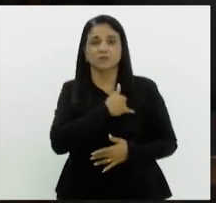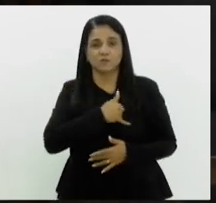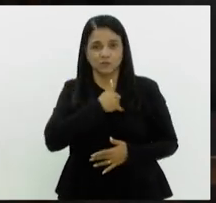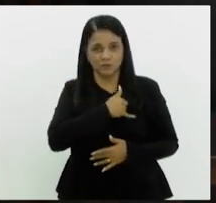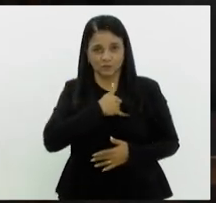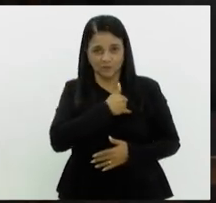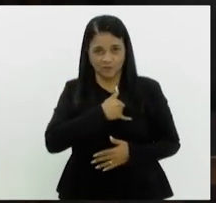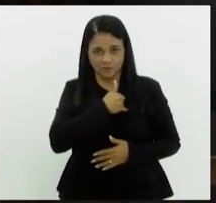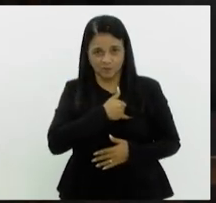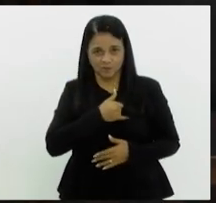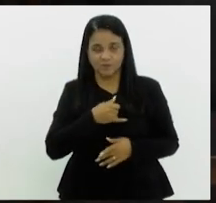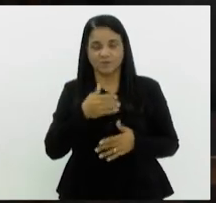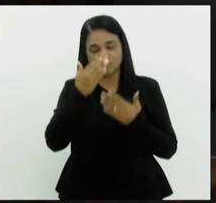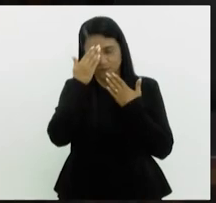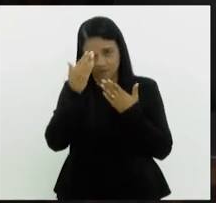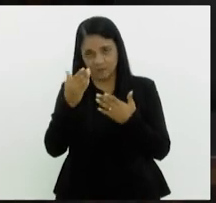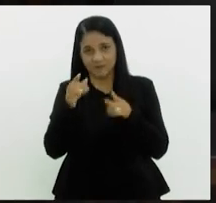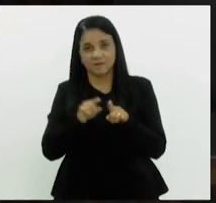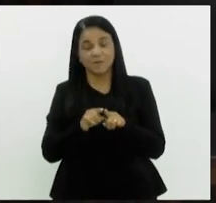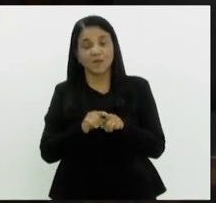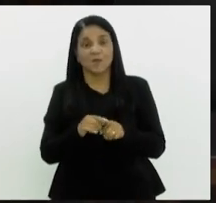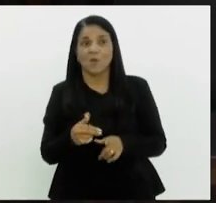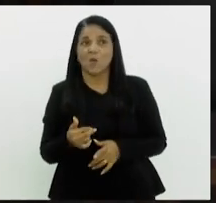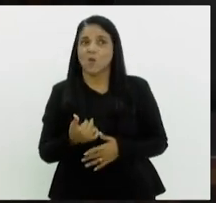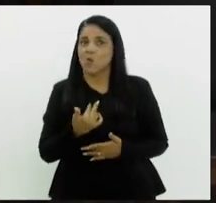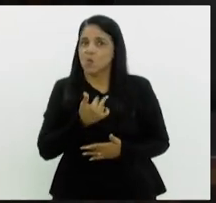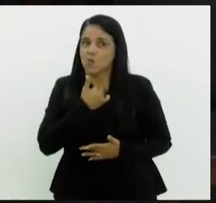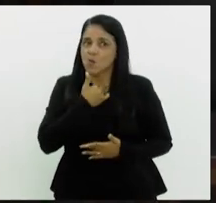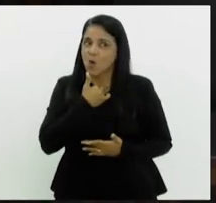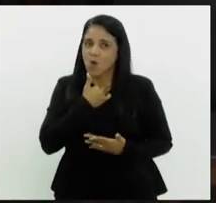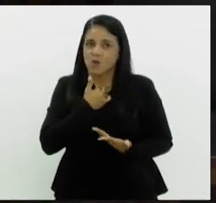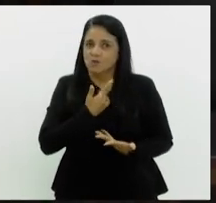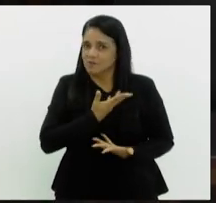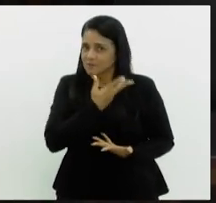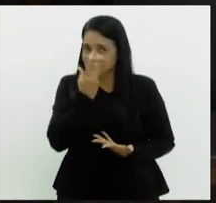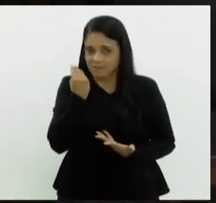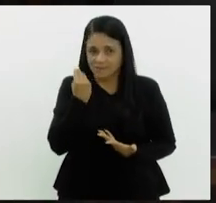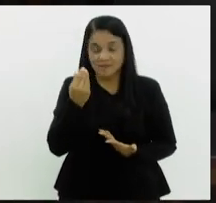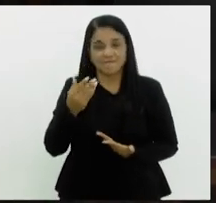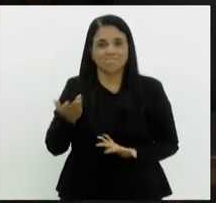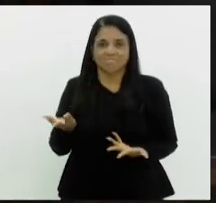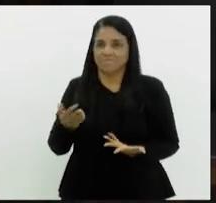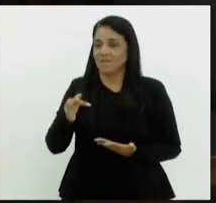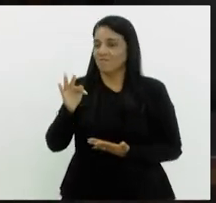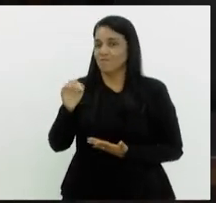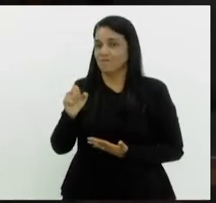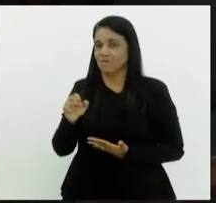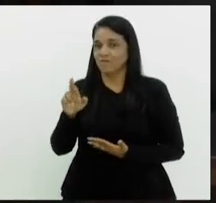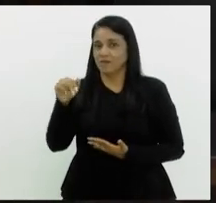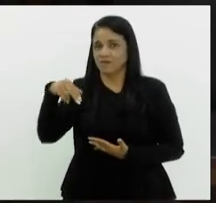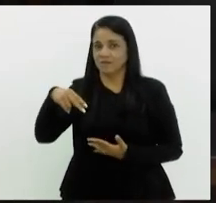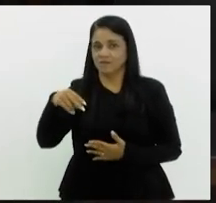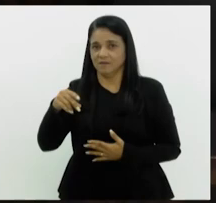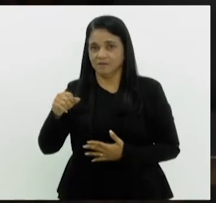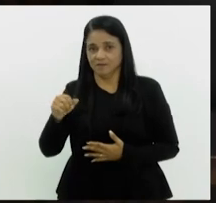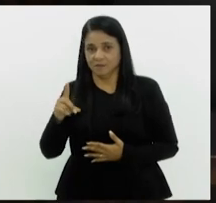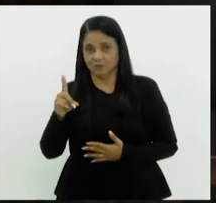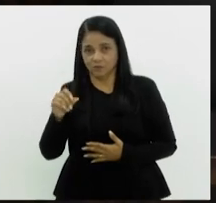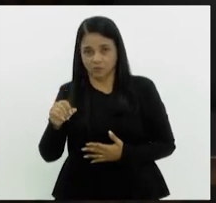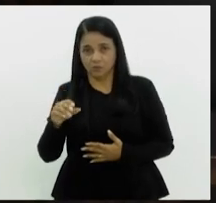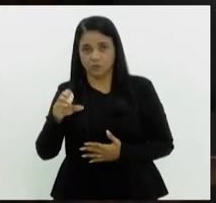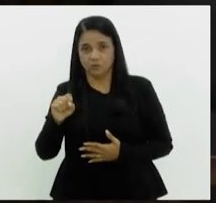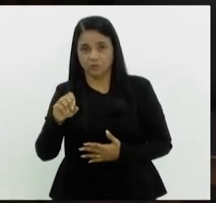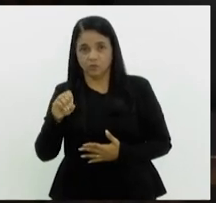Obrigada. E eu não posso deixar de agradecer ao Fernando Souza e ao Gabriel